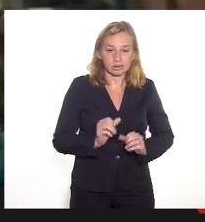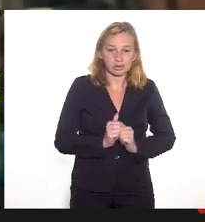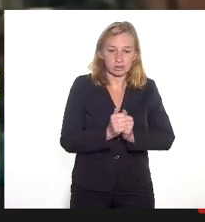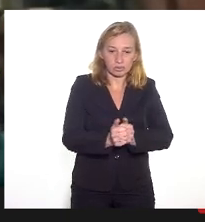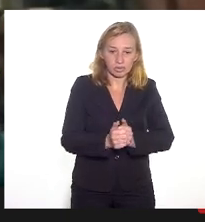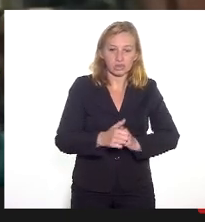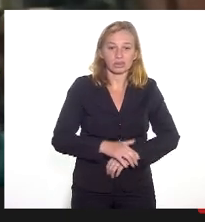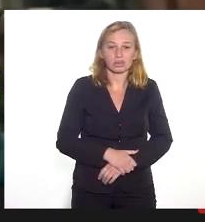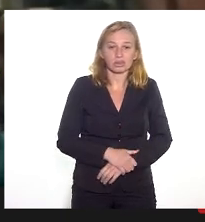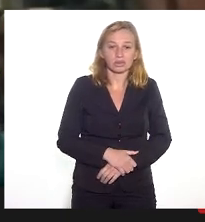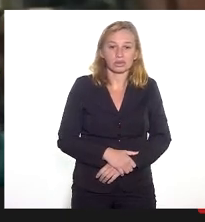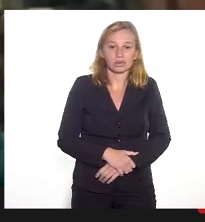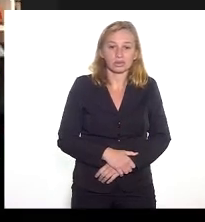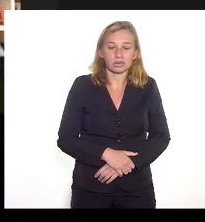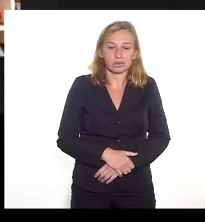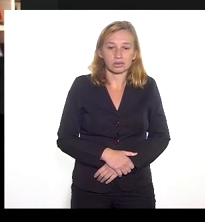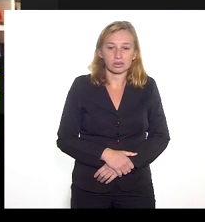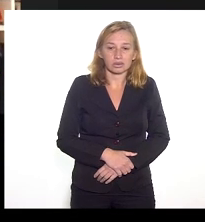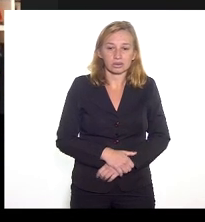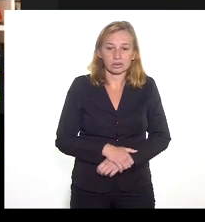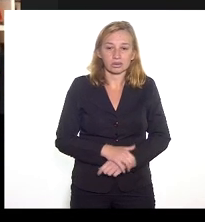dos...